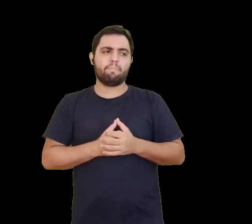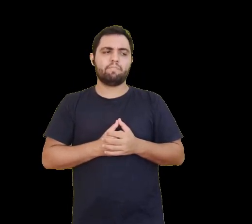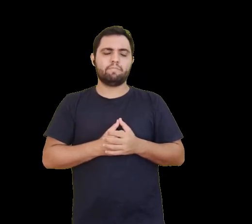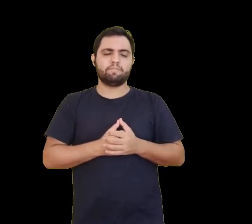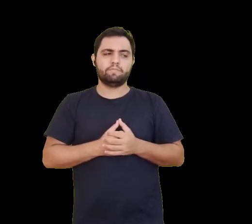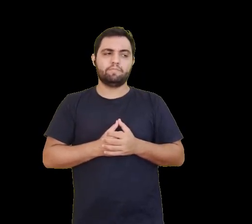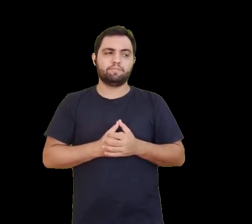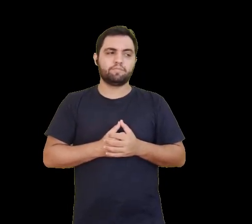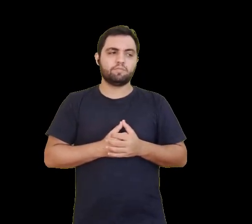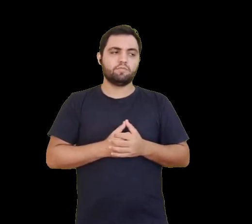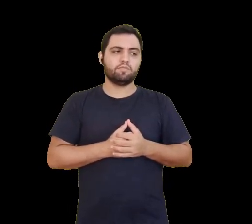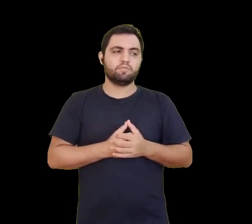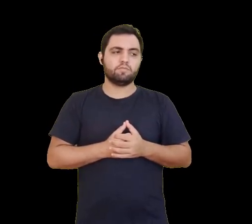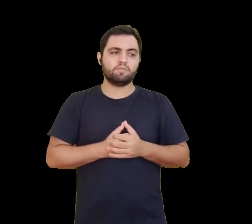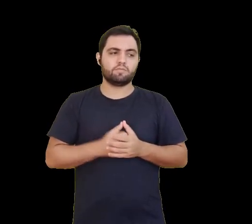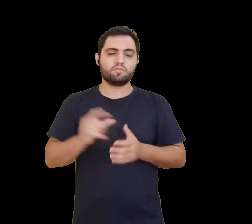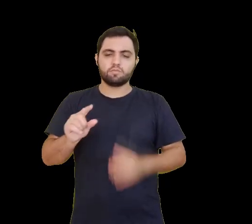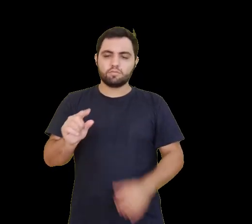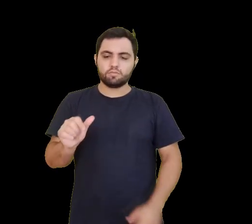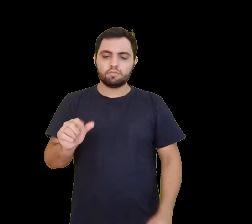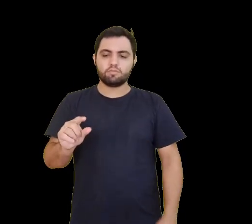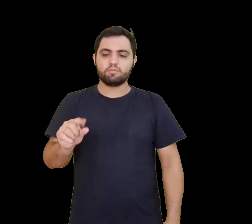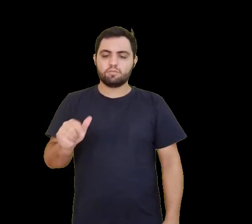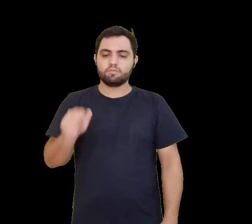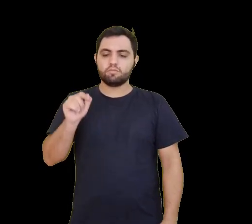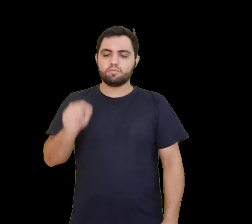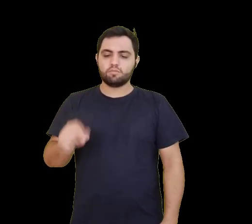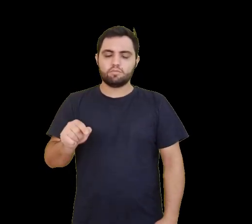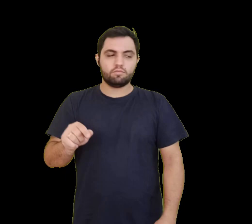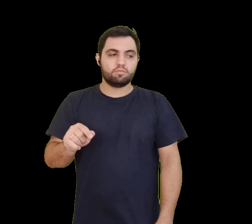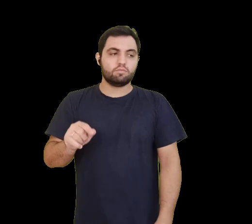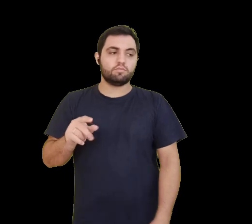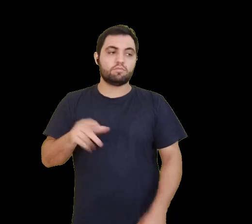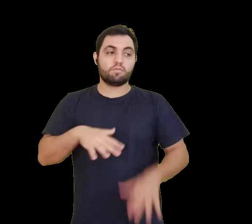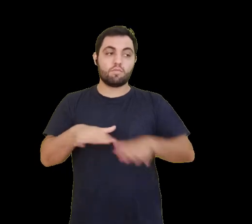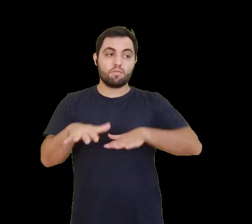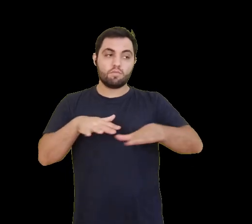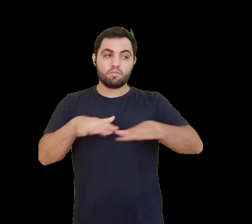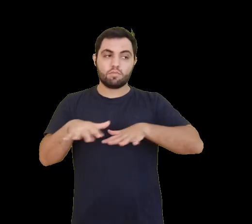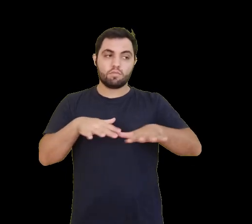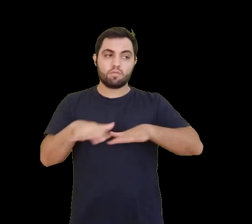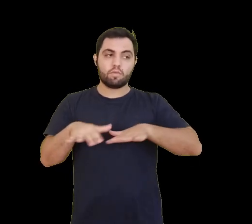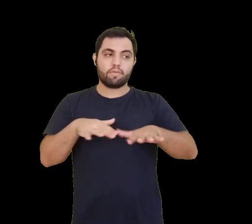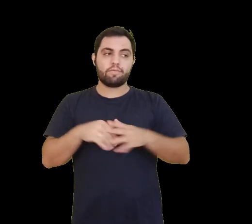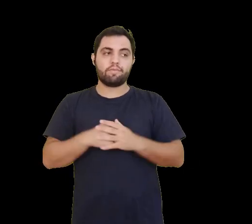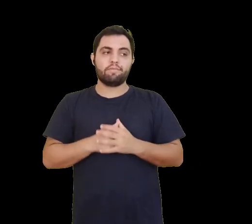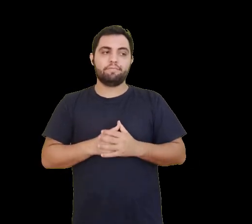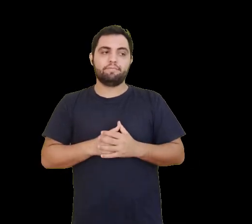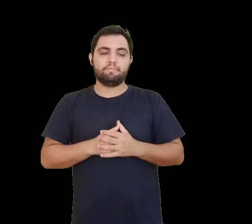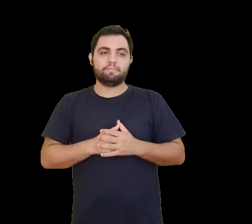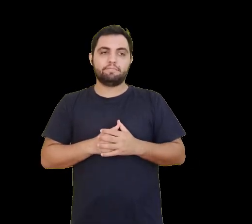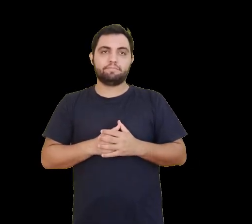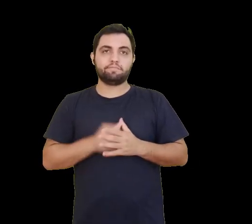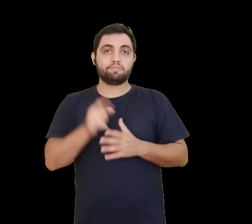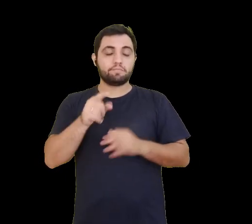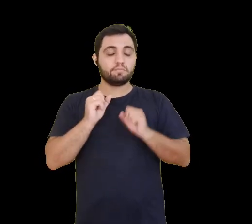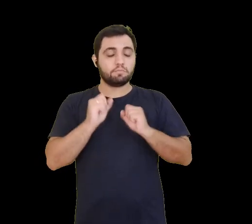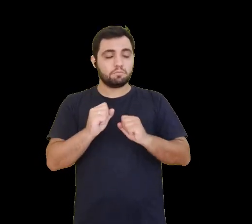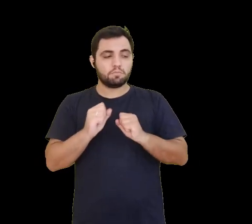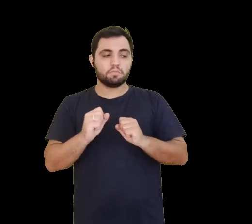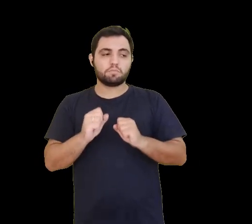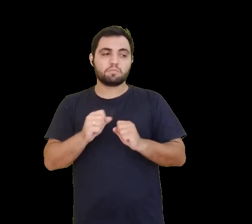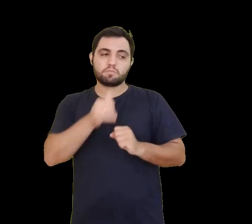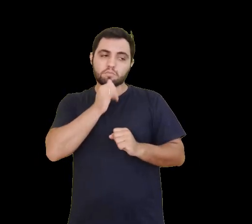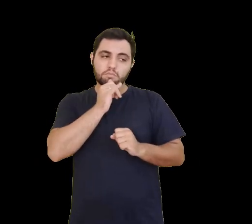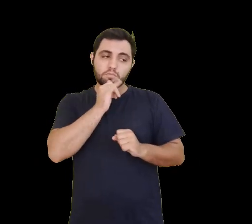inicial. Agora vamos aqui, movimentação, motion, né? Você pode